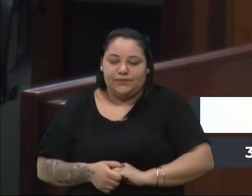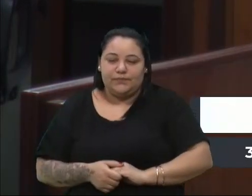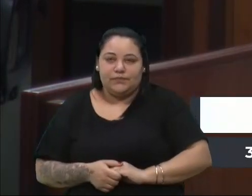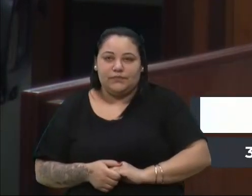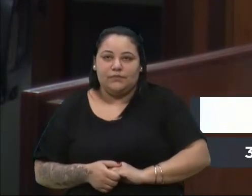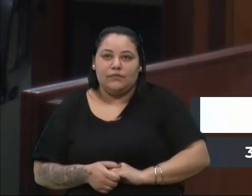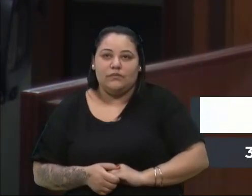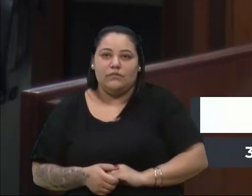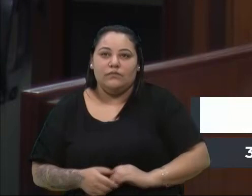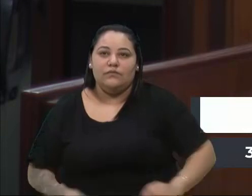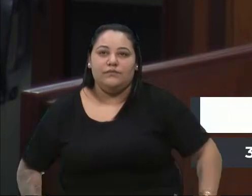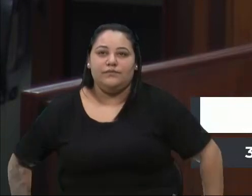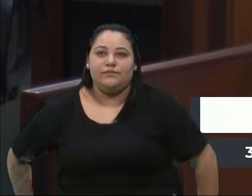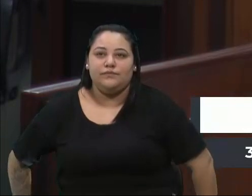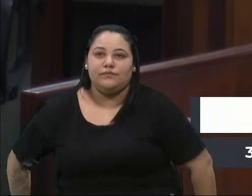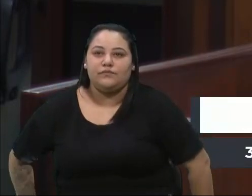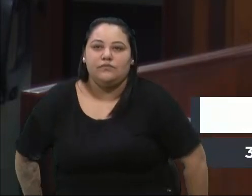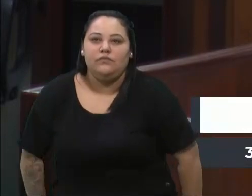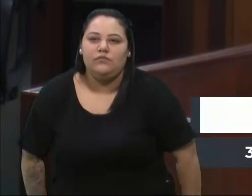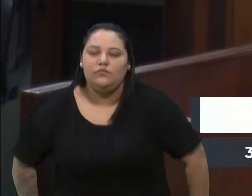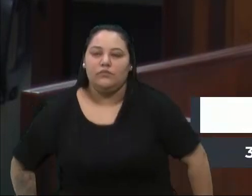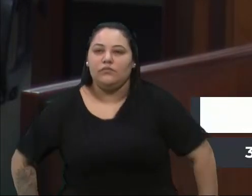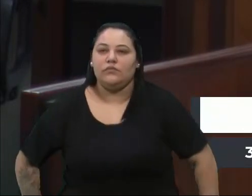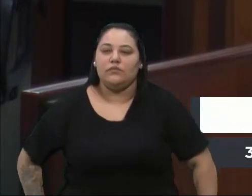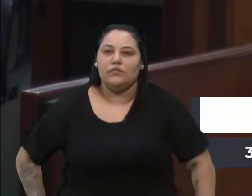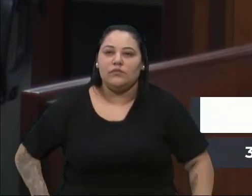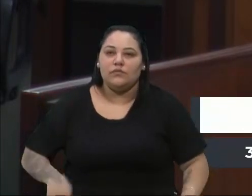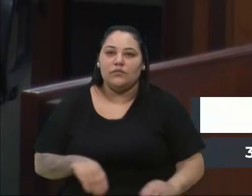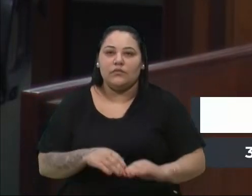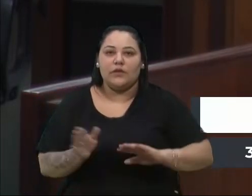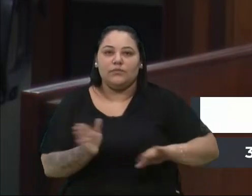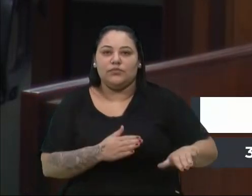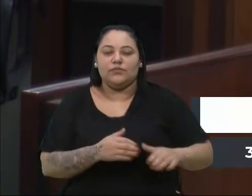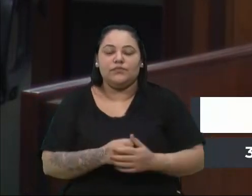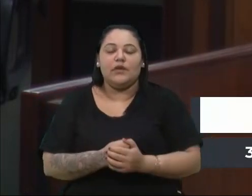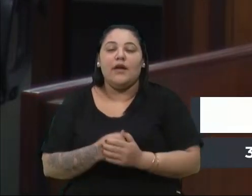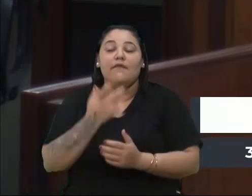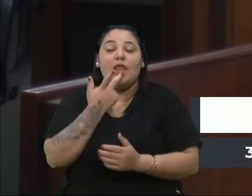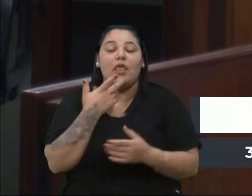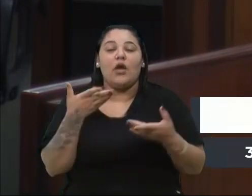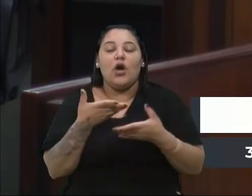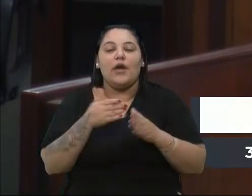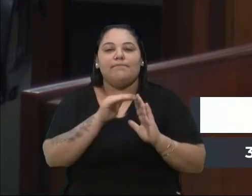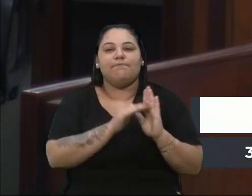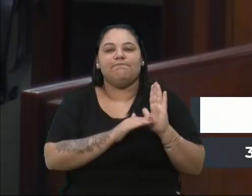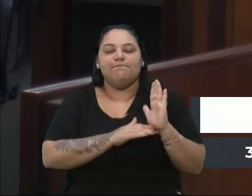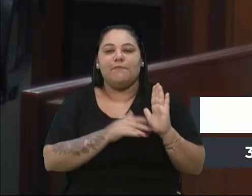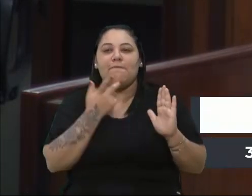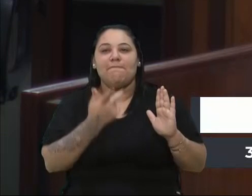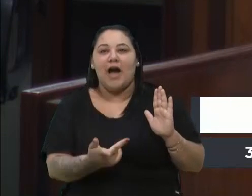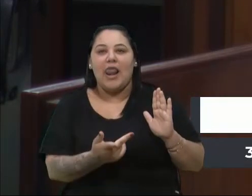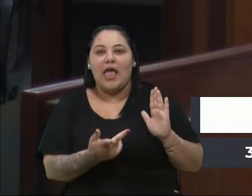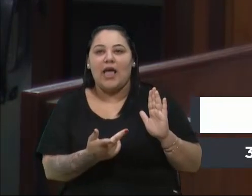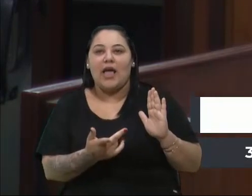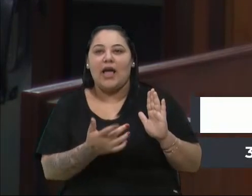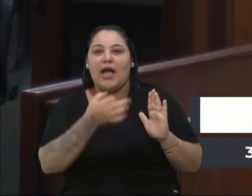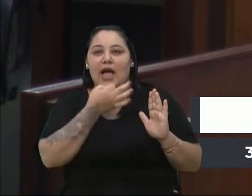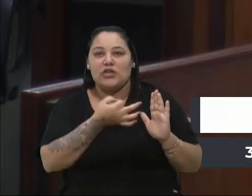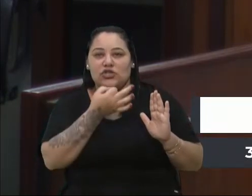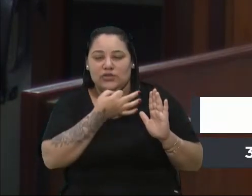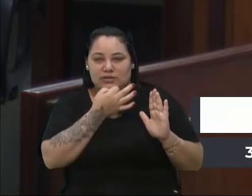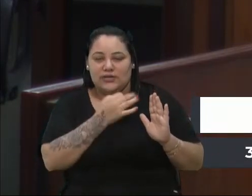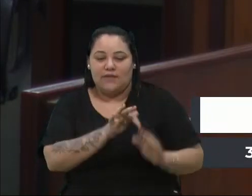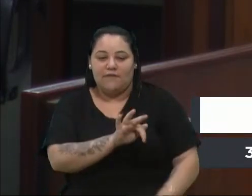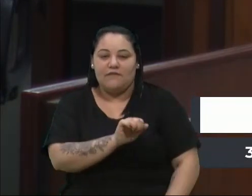Pessoal, o Fala Caxias, ele veio numa hora certa. O Fala Caxias, ele